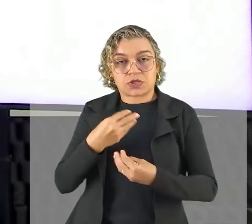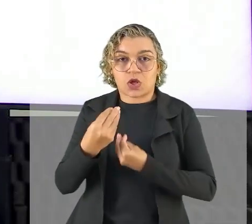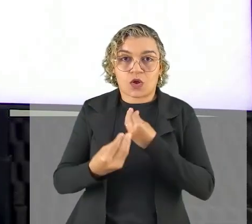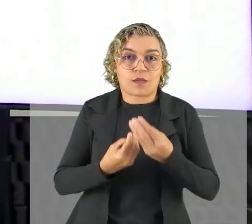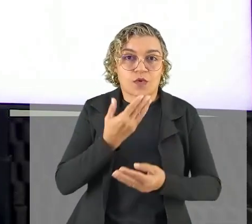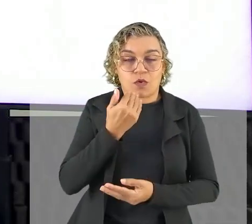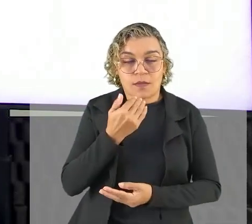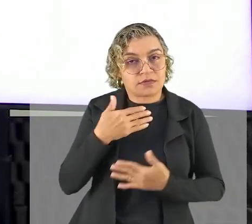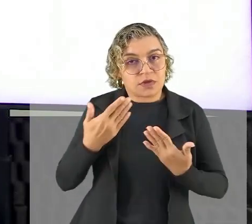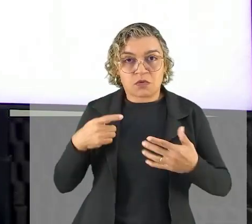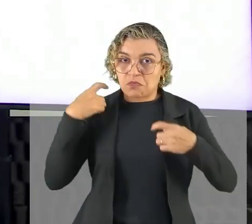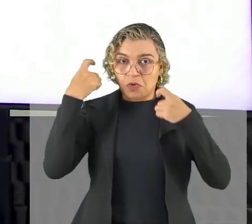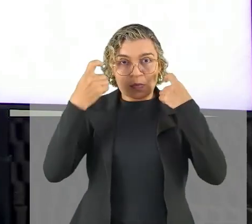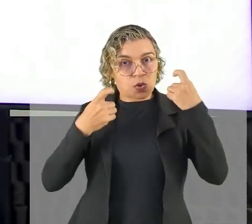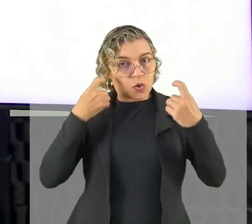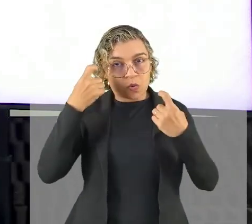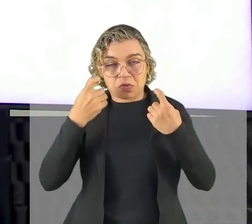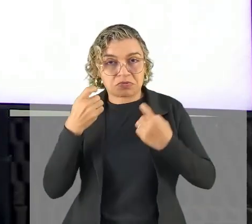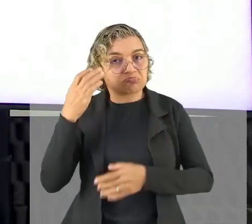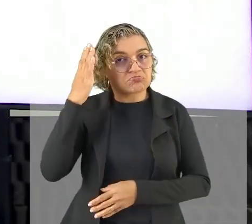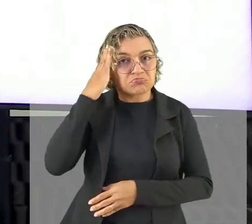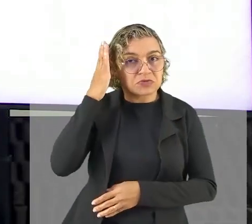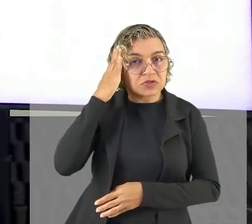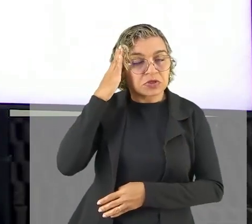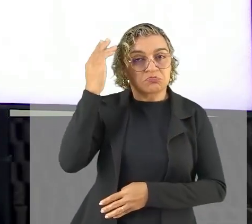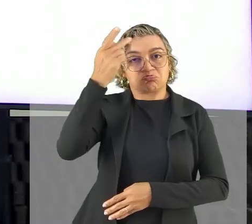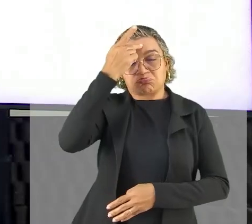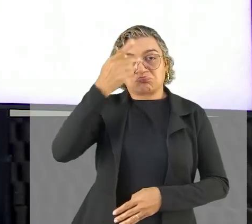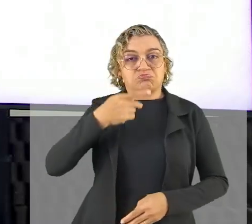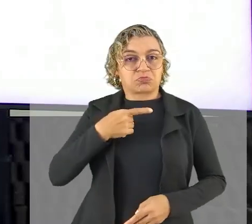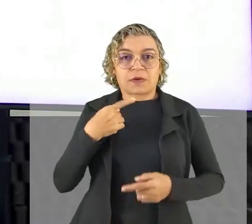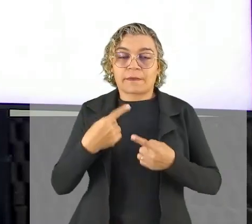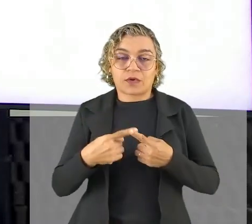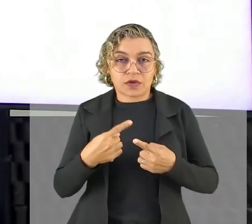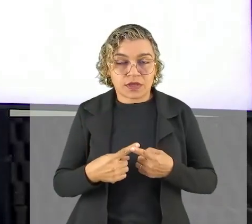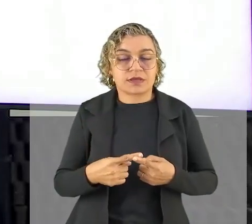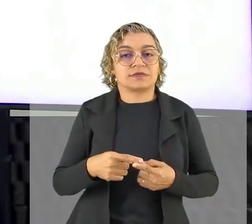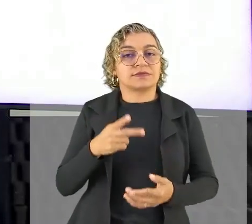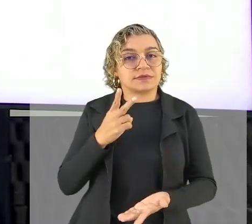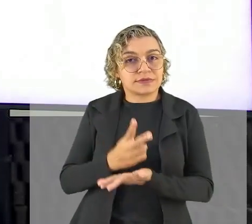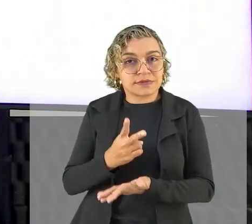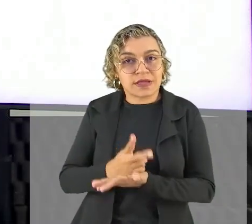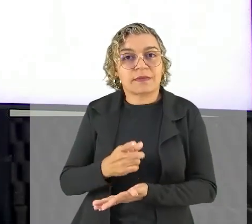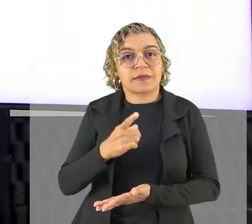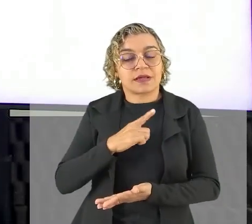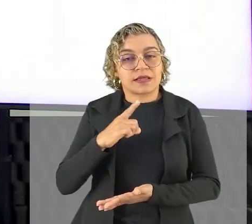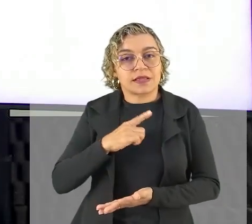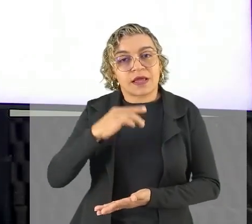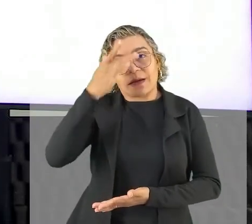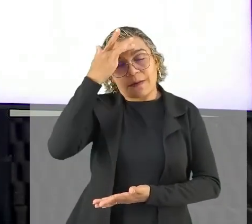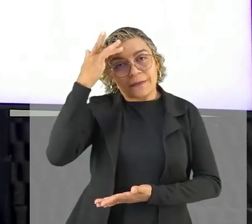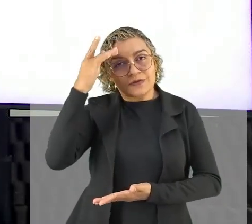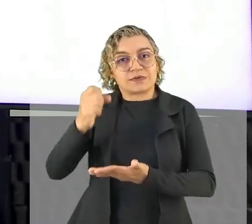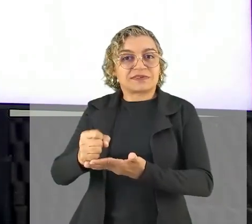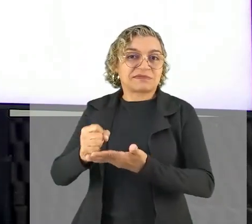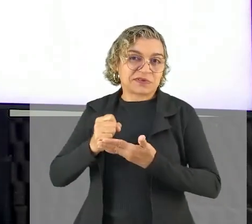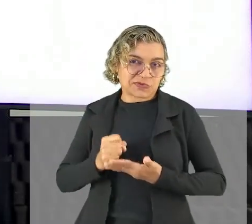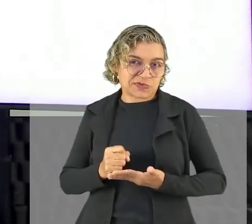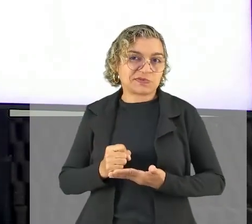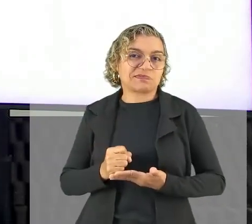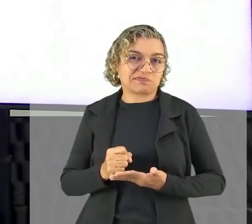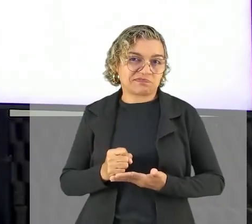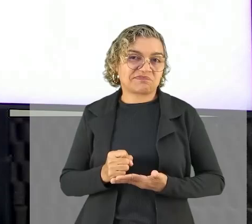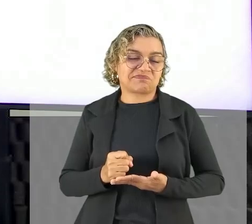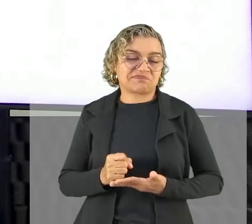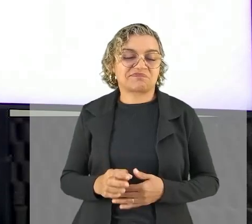me preocupar em ousar saber por mim mesmo, porque sempre vai ter uma pessoa que vai fazer isso por mim, né?